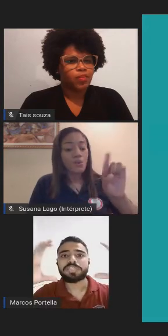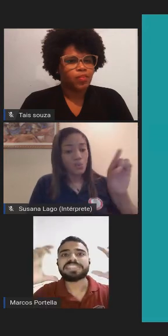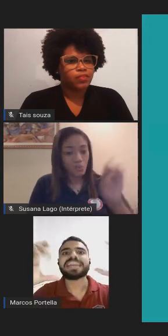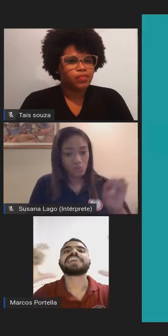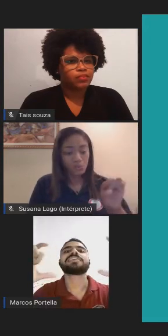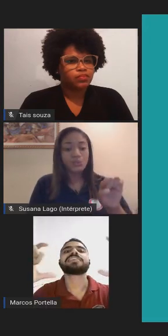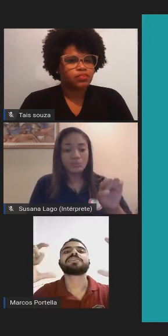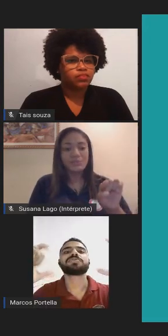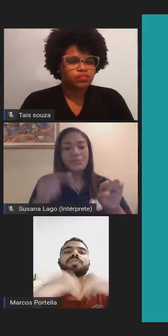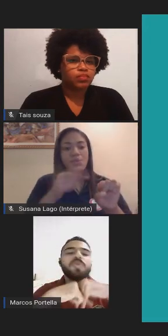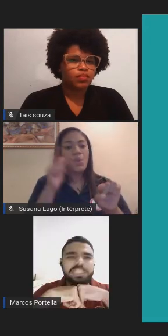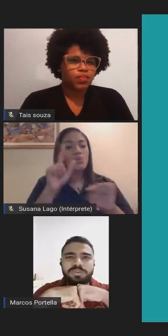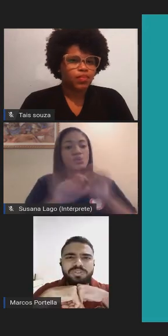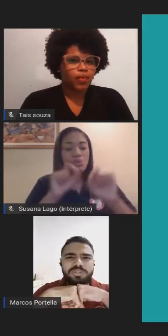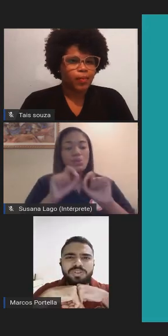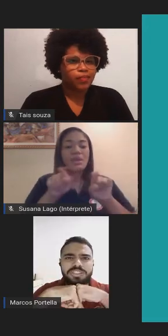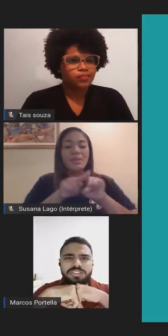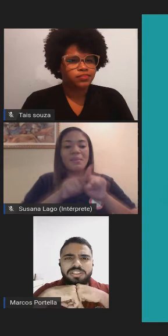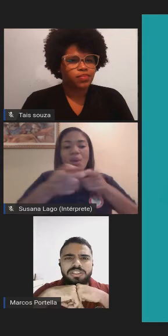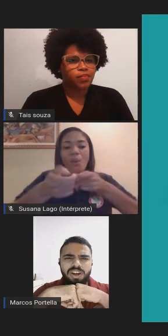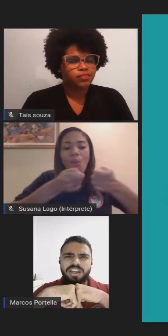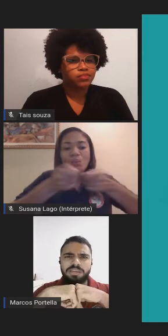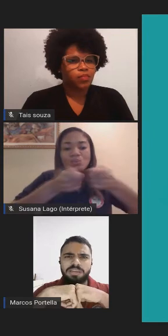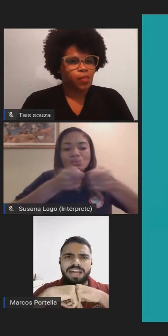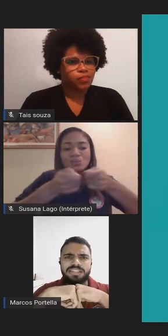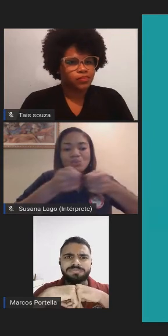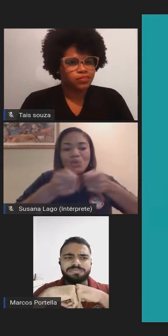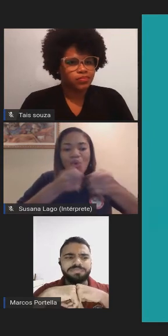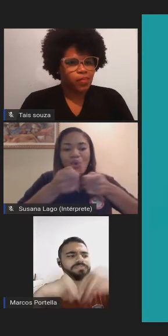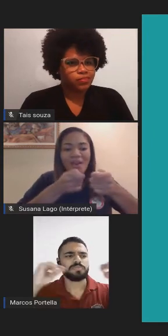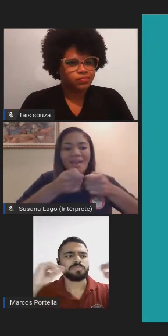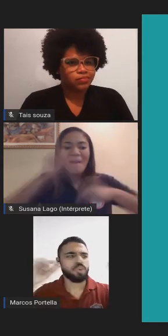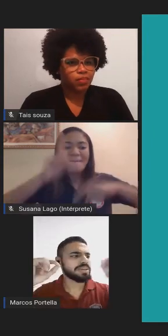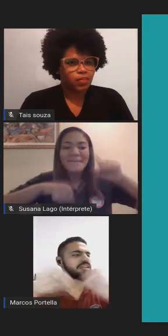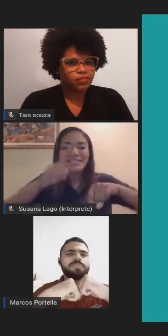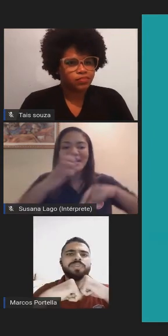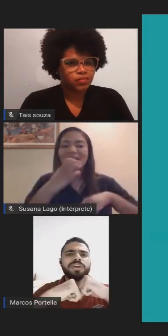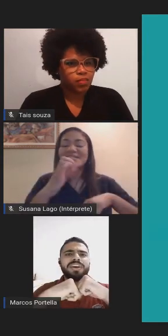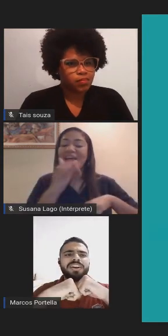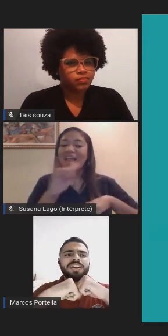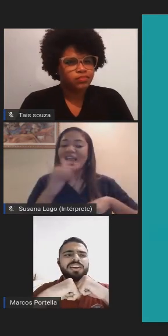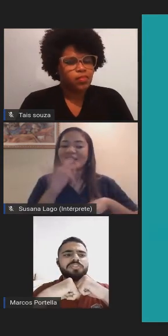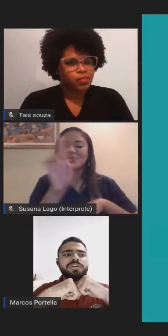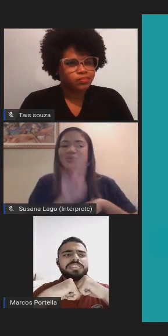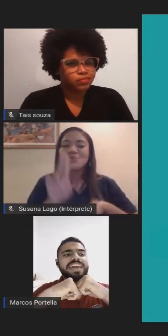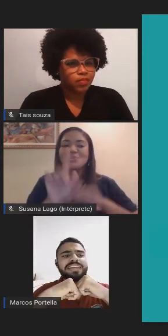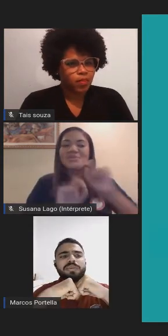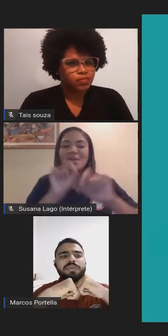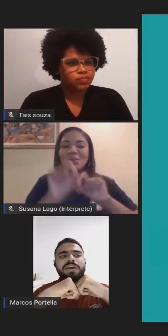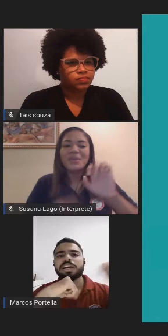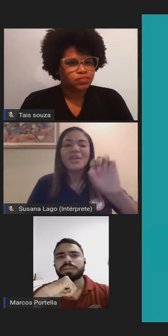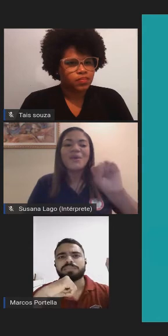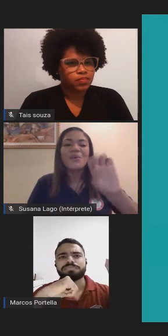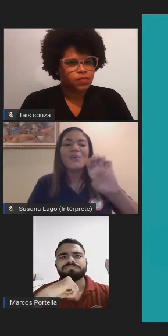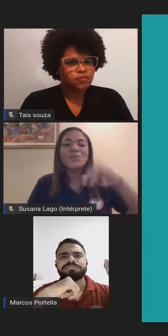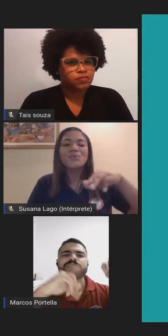os componentes elétricos com os semicondutores. Olha que massa! Como assim? Você quer ligar